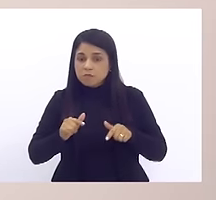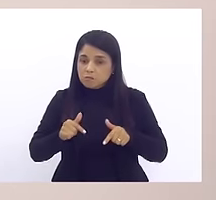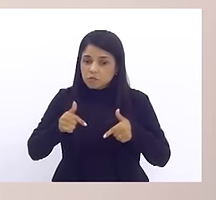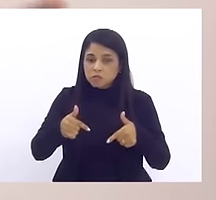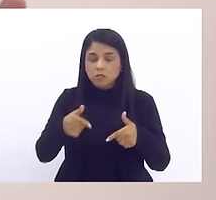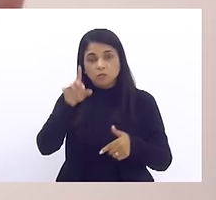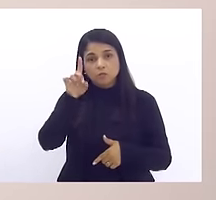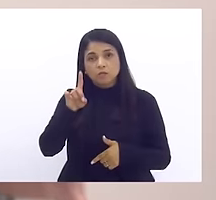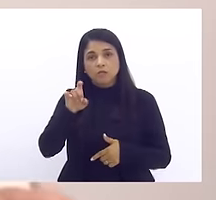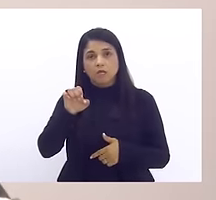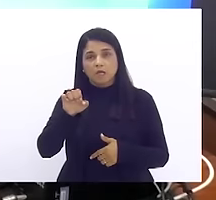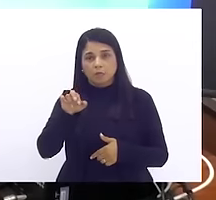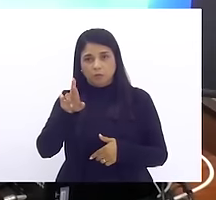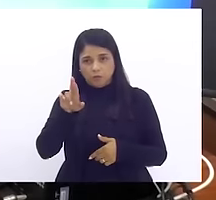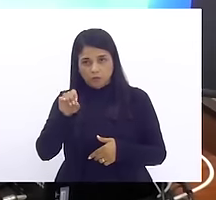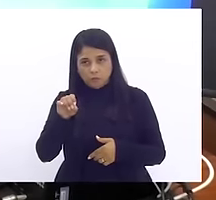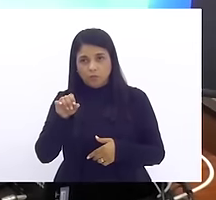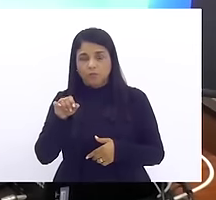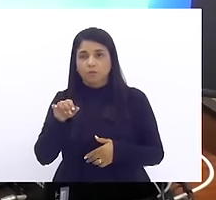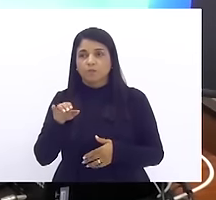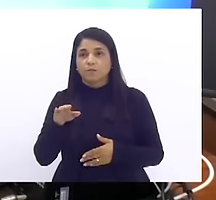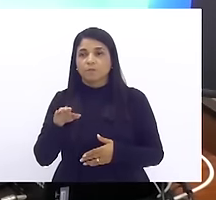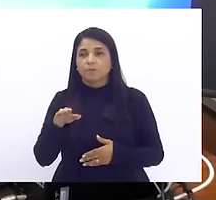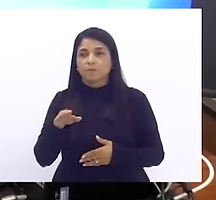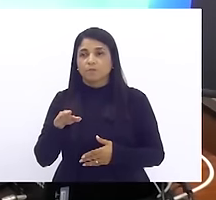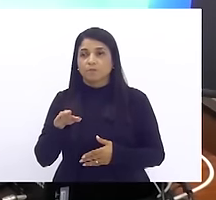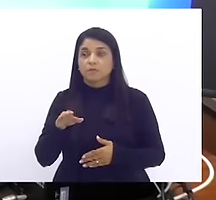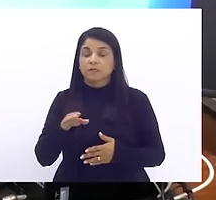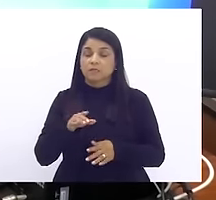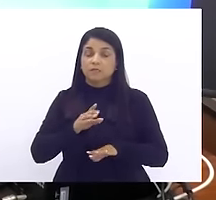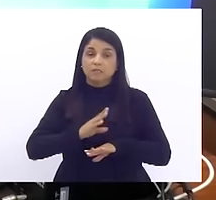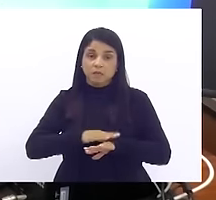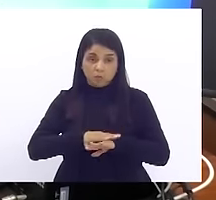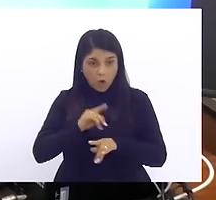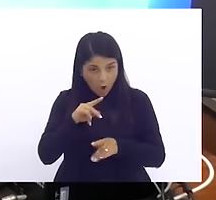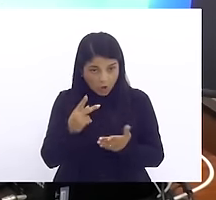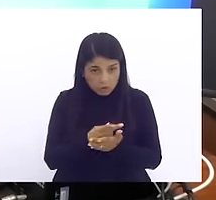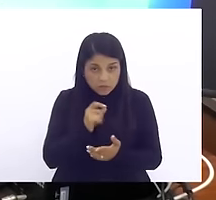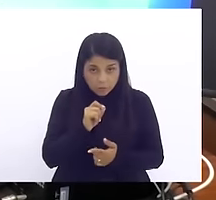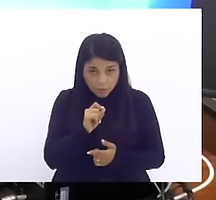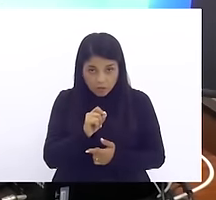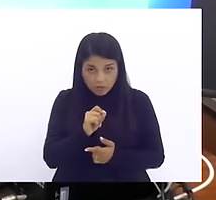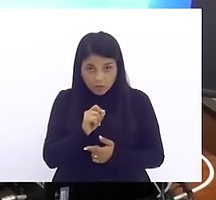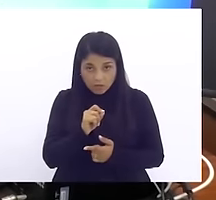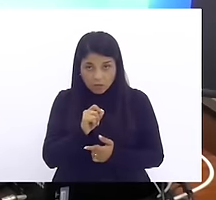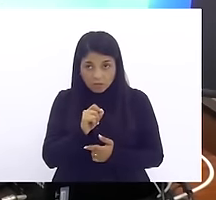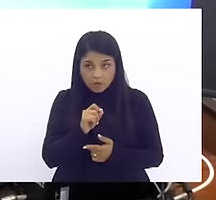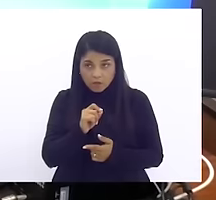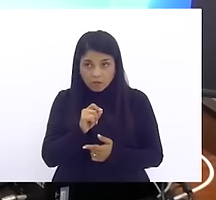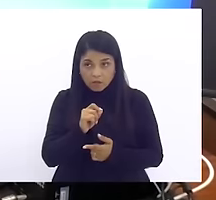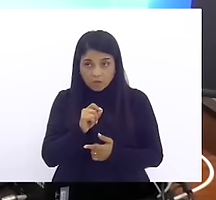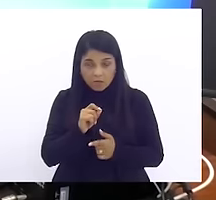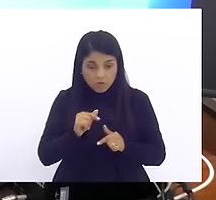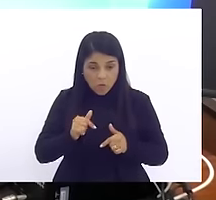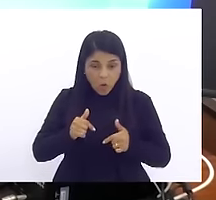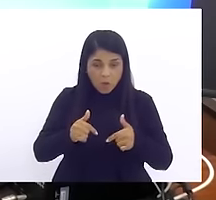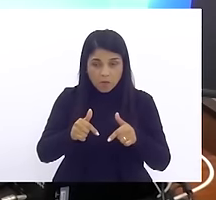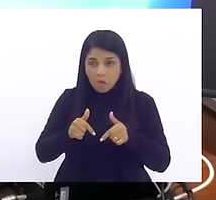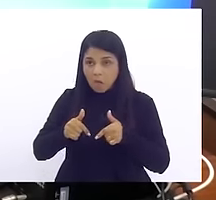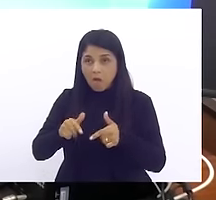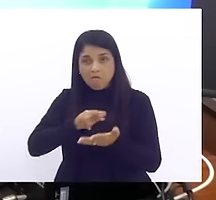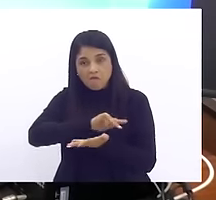favorável você não nós vamos ter desenfreadas operações